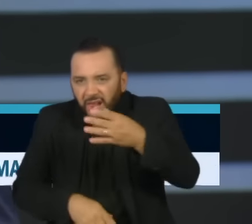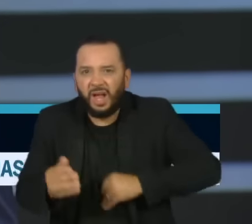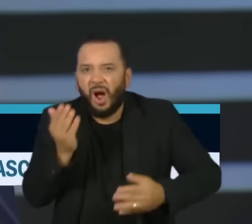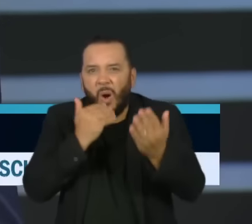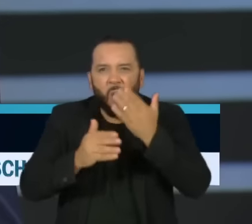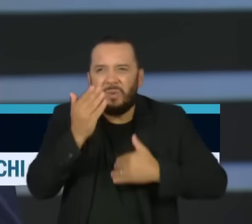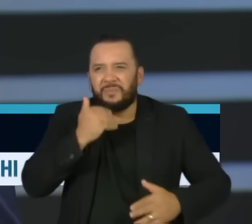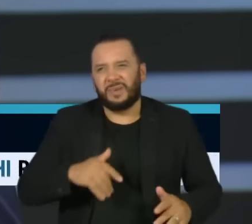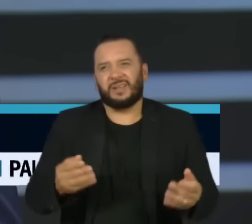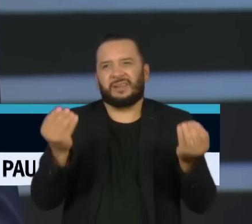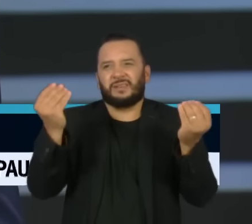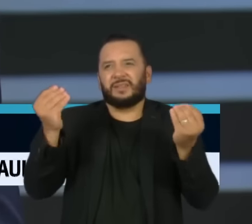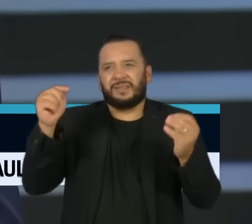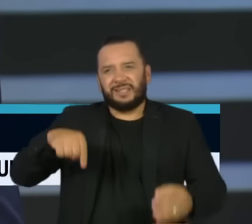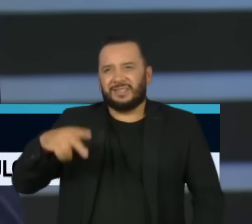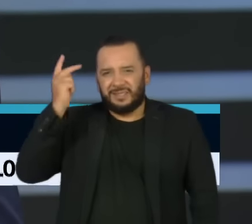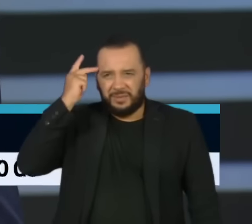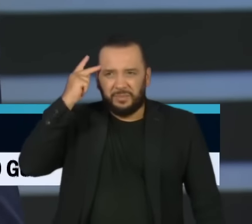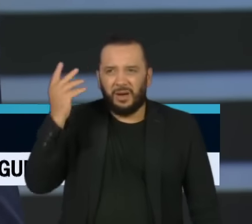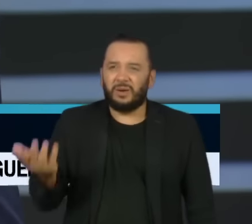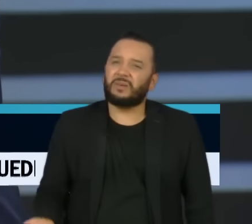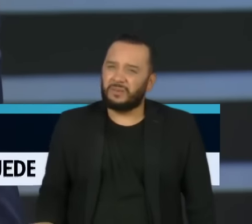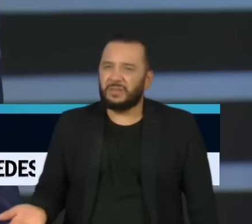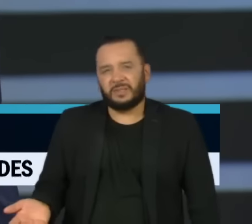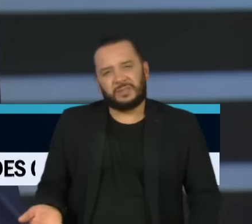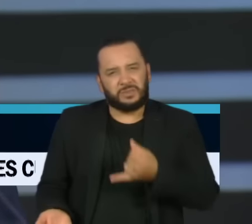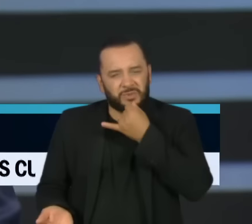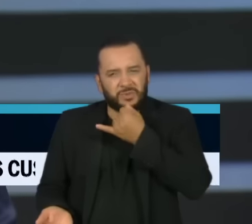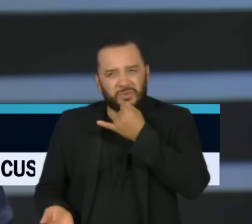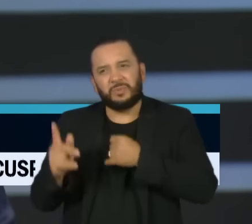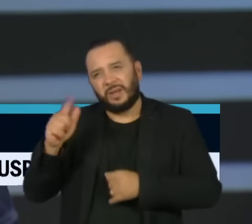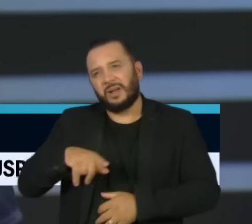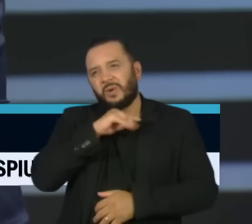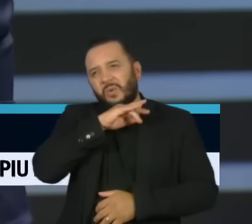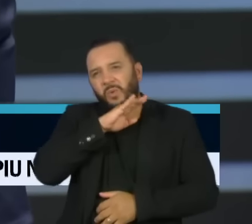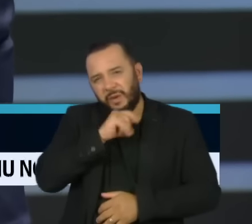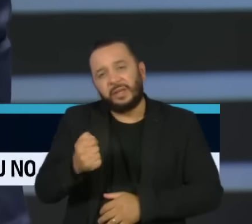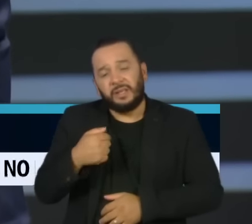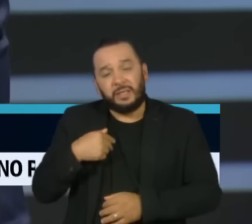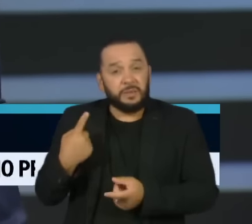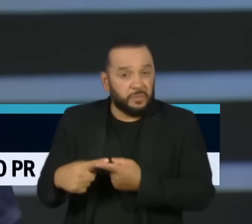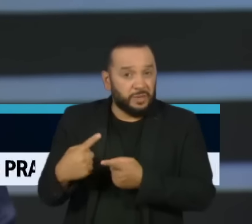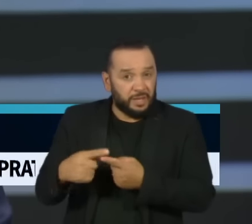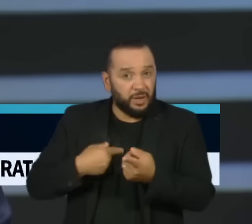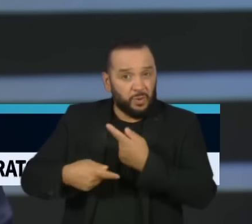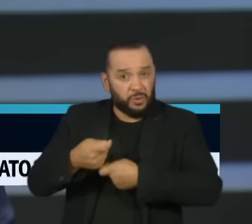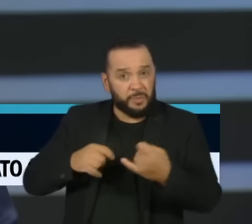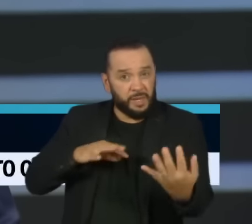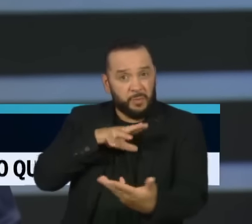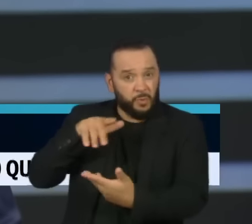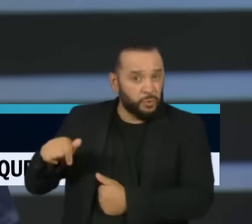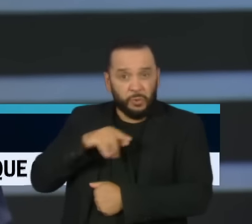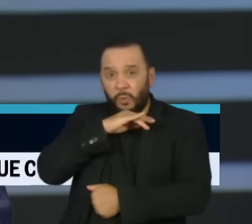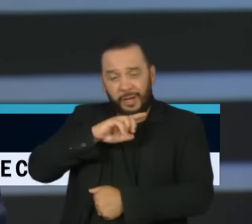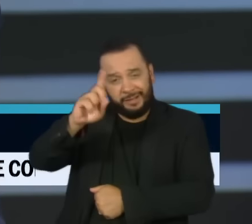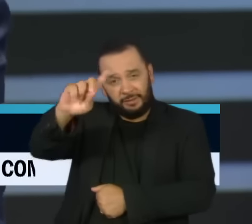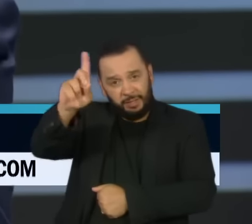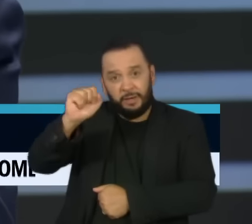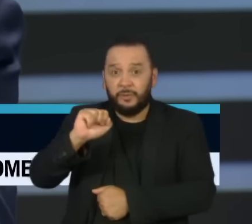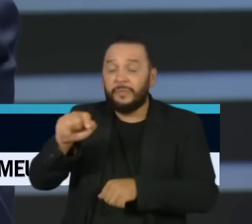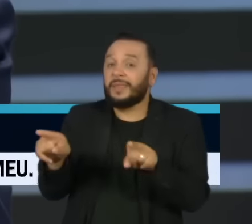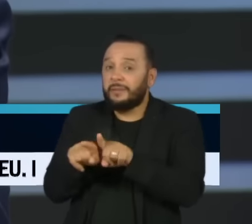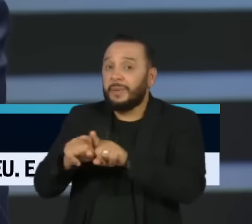Então, a questão que se coloca é que a tendência, infelizmente, é muito ruim. E não é que o cenário econômico internacional está ruim, não é verdade, e nem